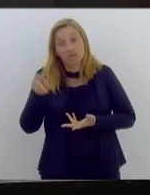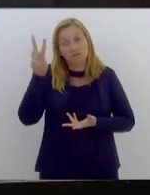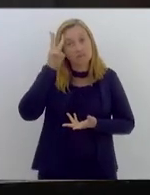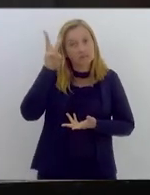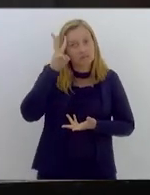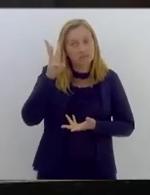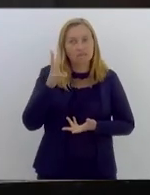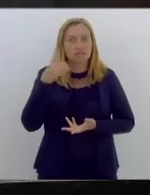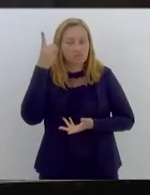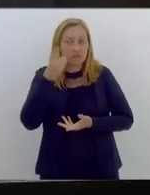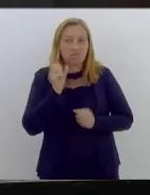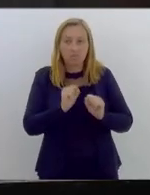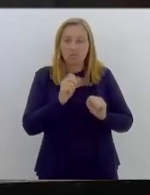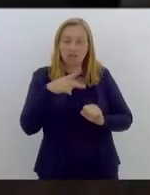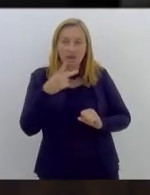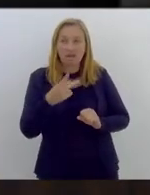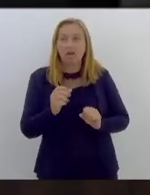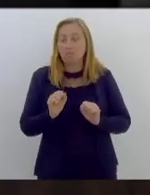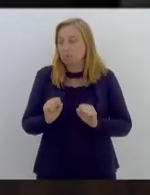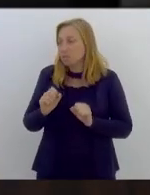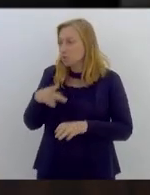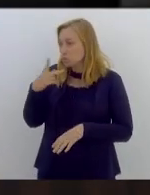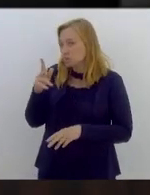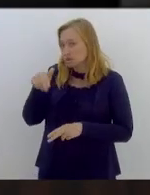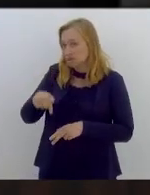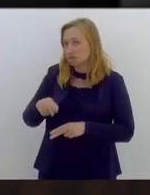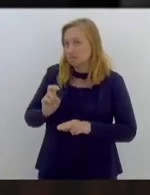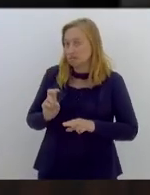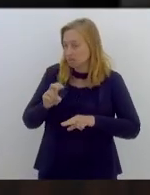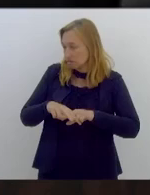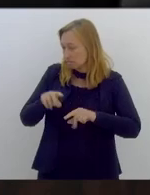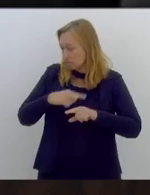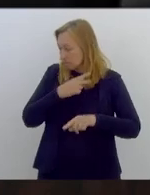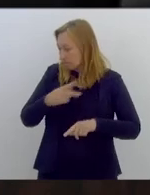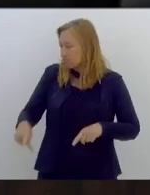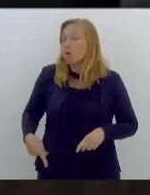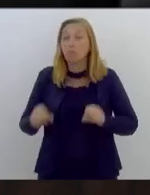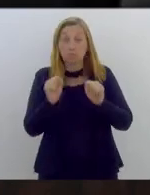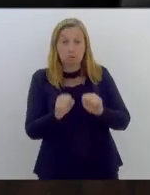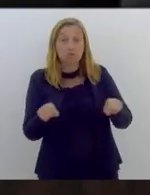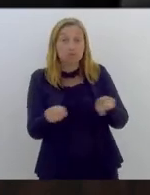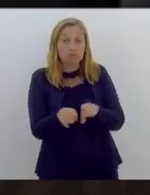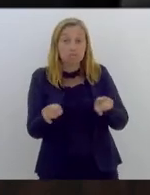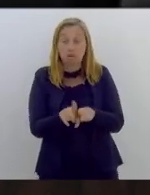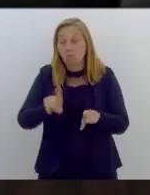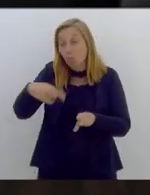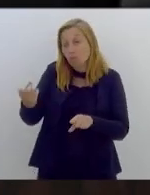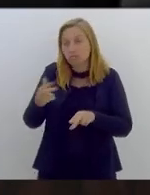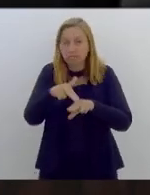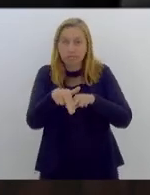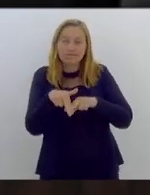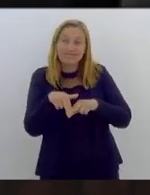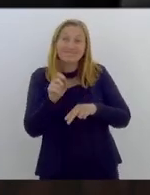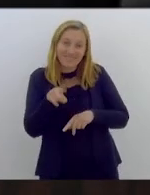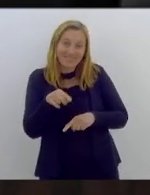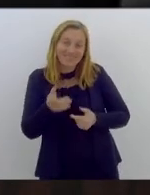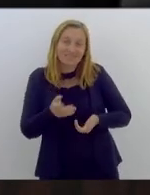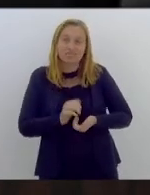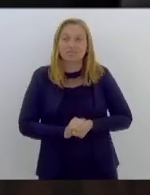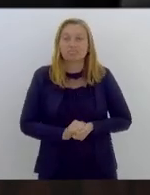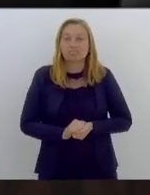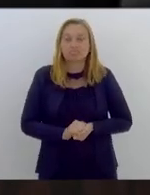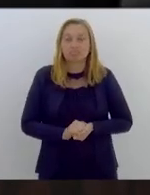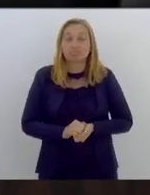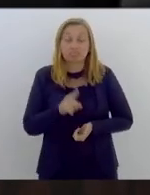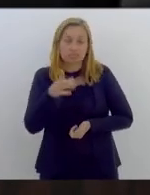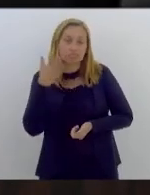Deputado, pois não. Você me permitiu, vou fazer uma parte aqui da presidência, pode ter também uma outra razão, não é? Para